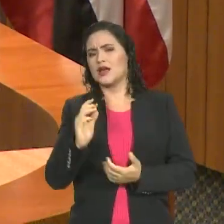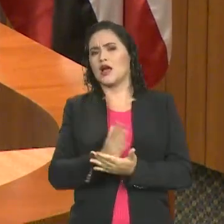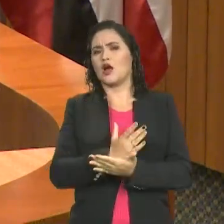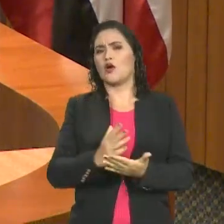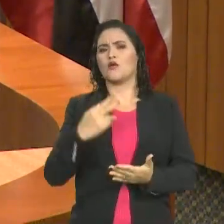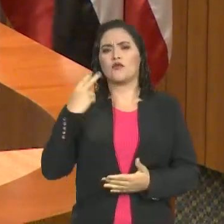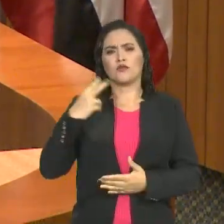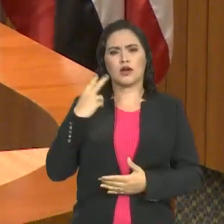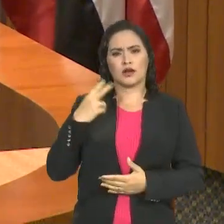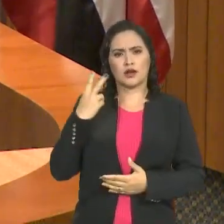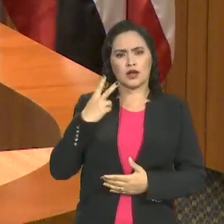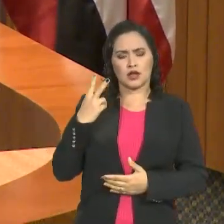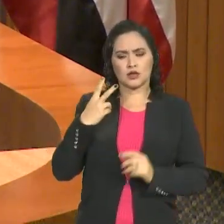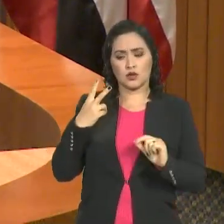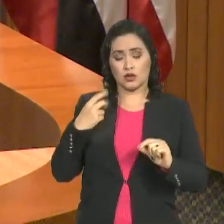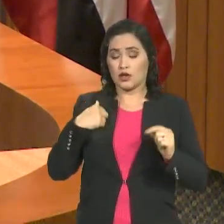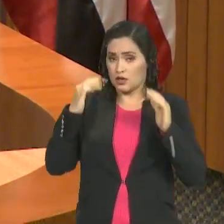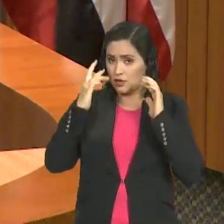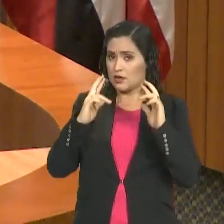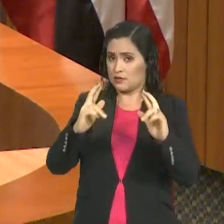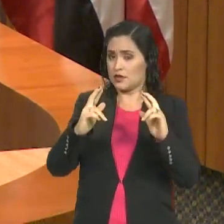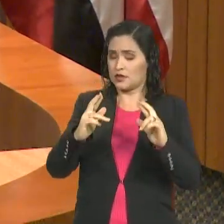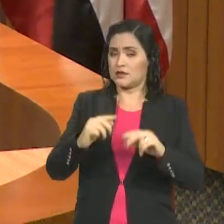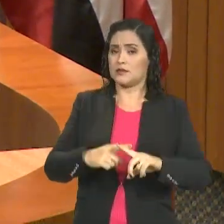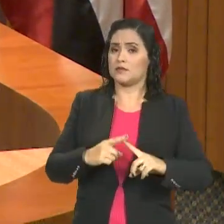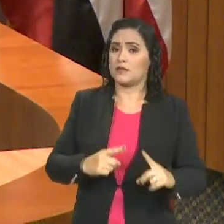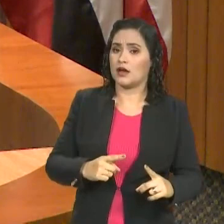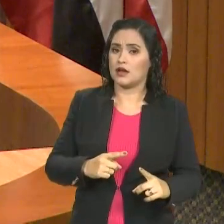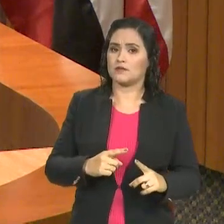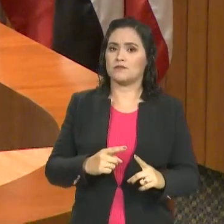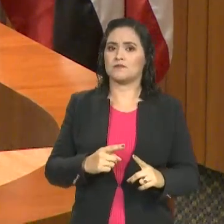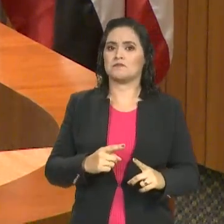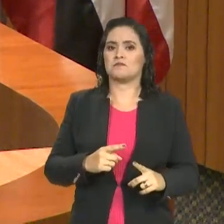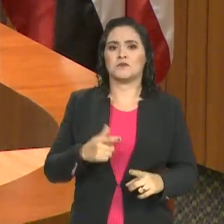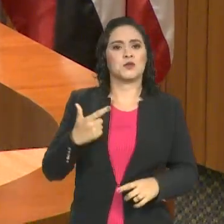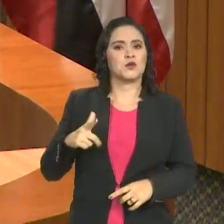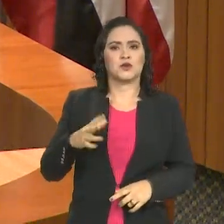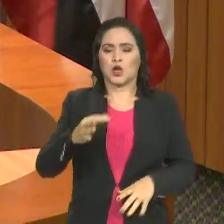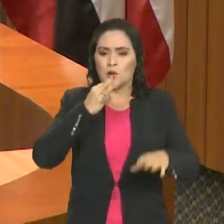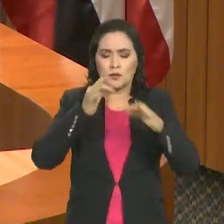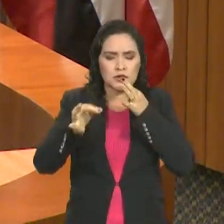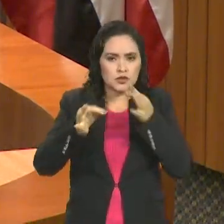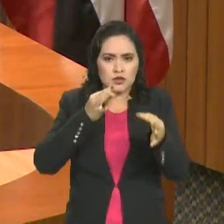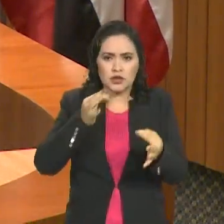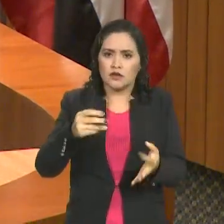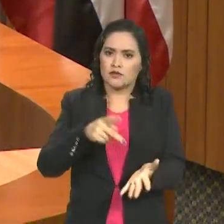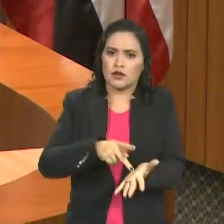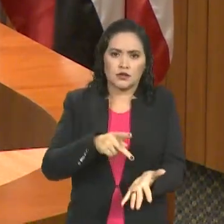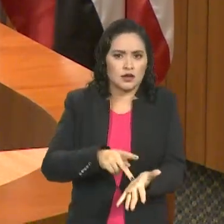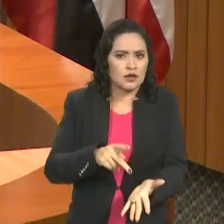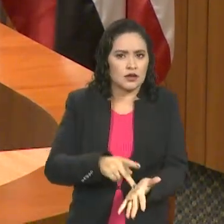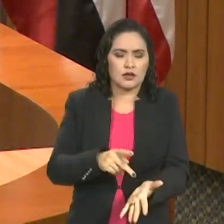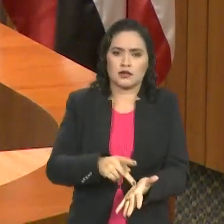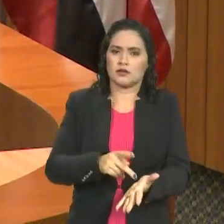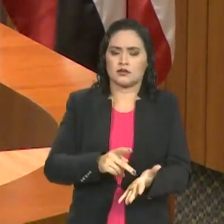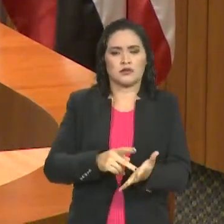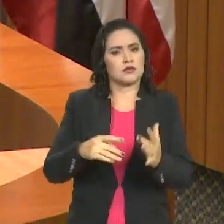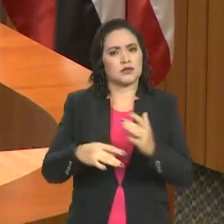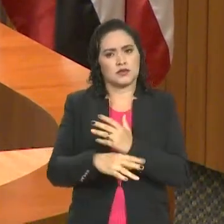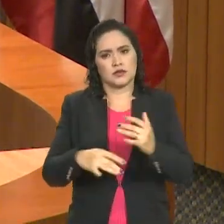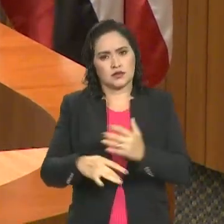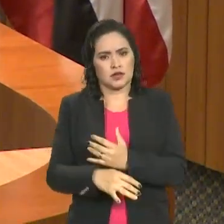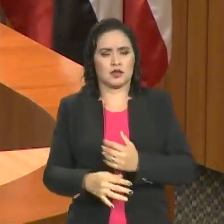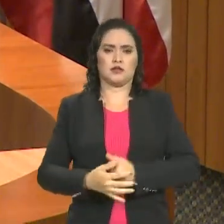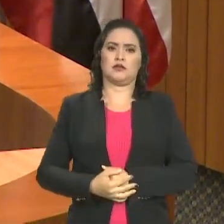que a gente tem grande respeito, mas não visualizam a realidade fiscal da cidade. Tratam